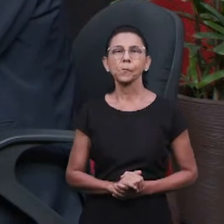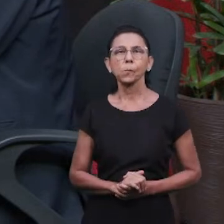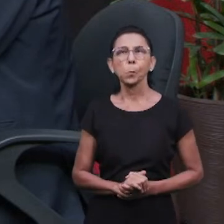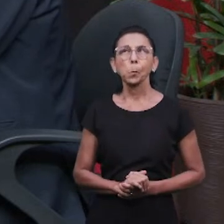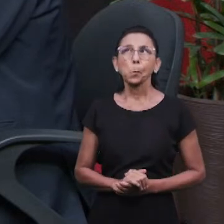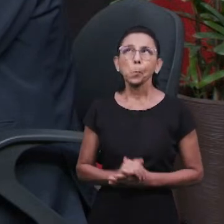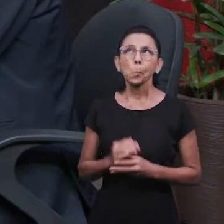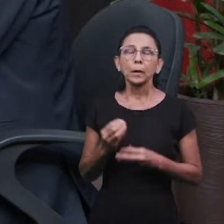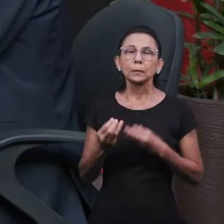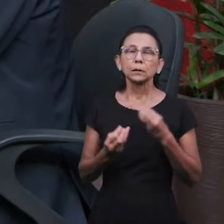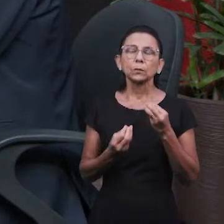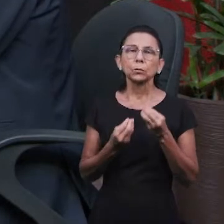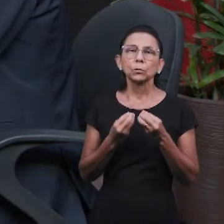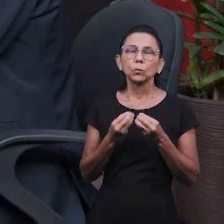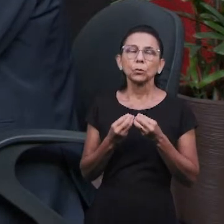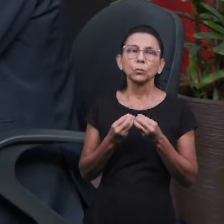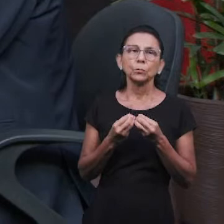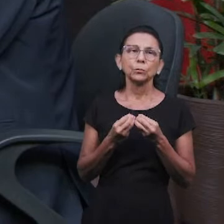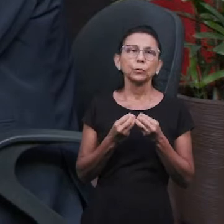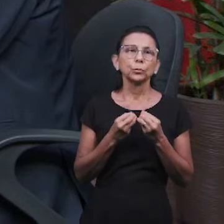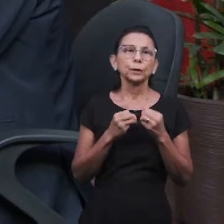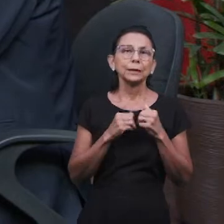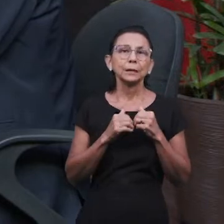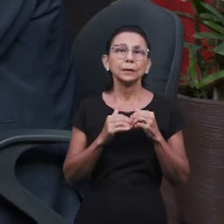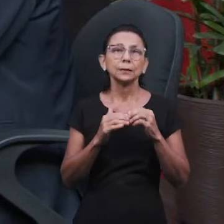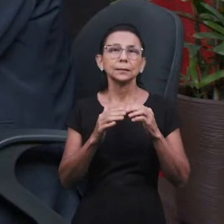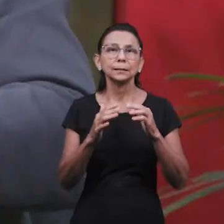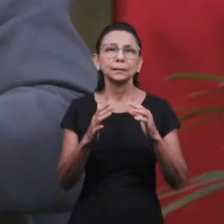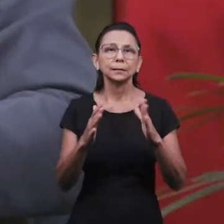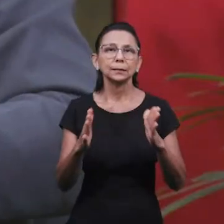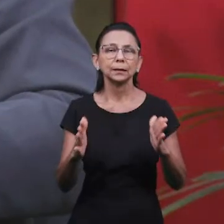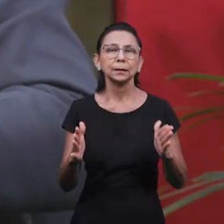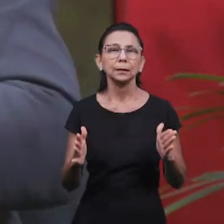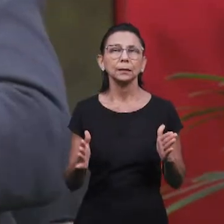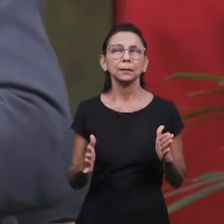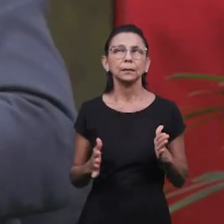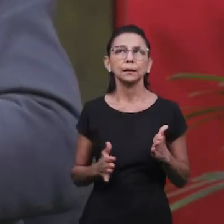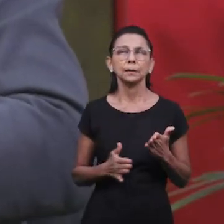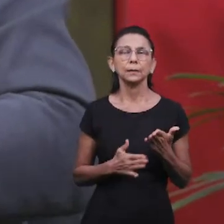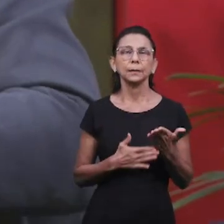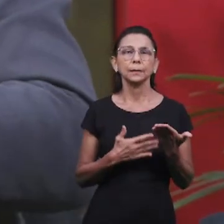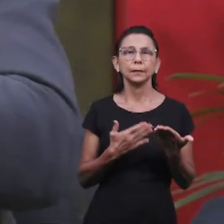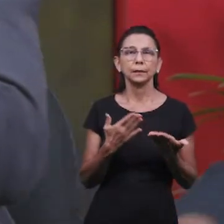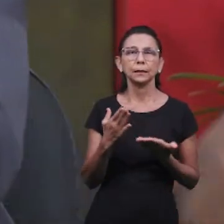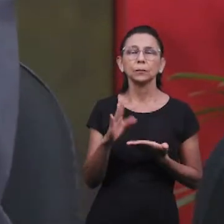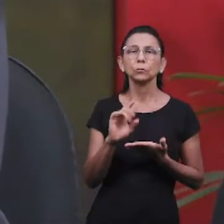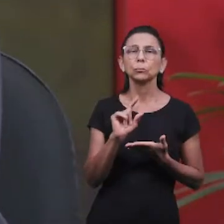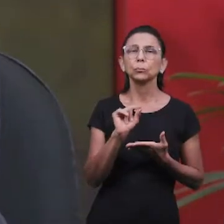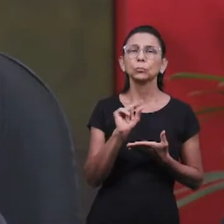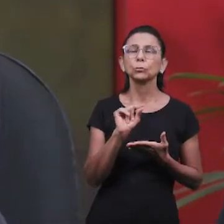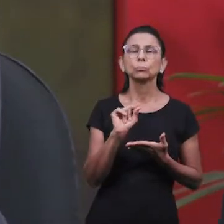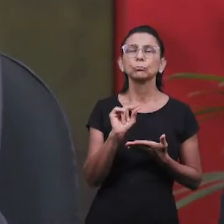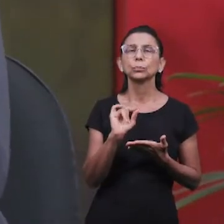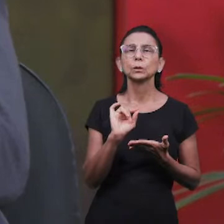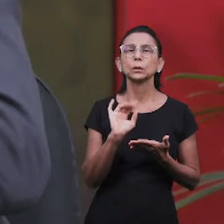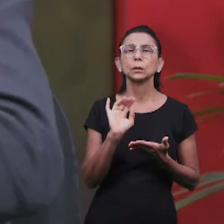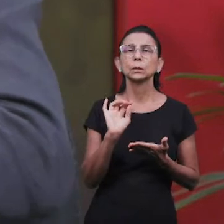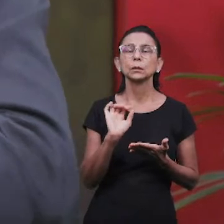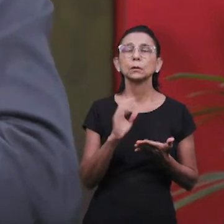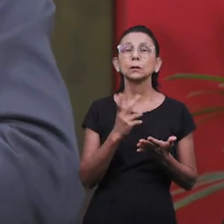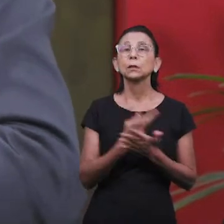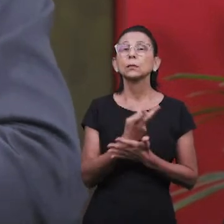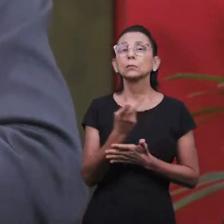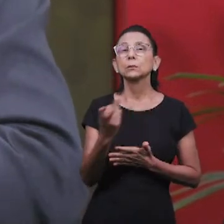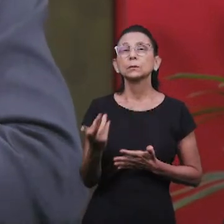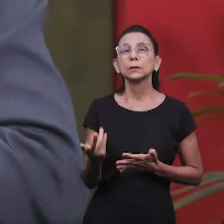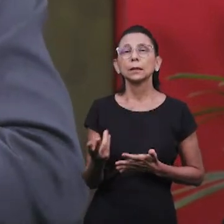como é que a pessoa entra nesse estágio, né? O que leva, quais são os fatores que podem fazer